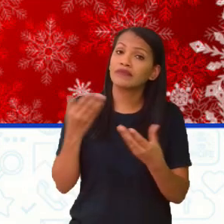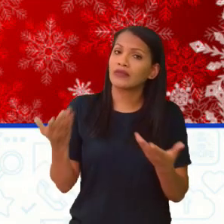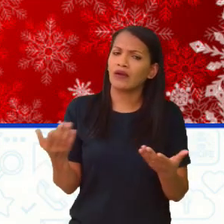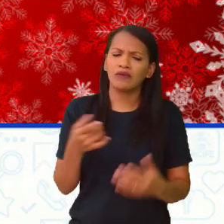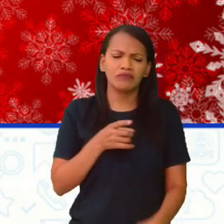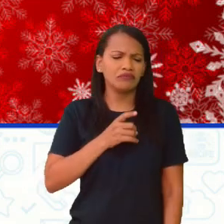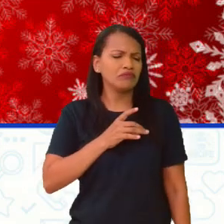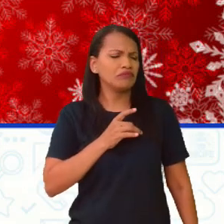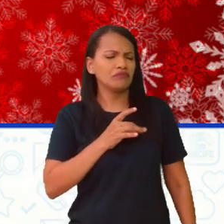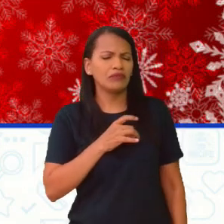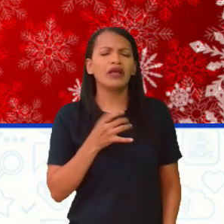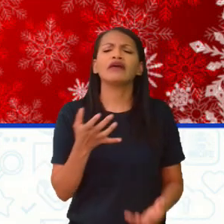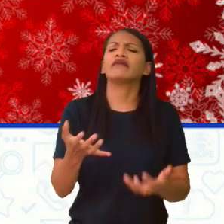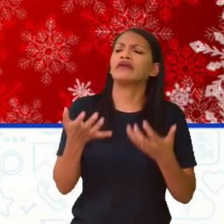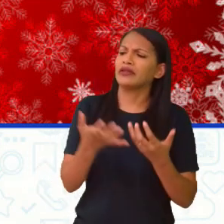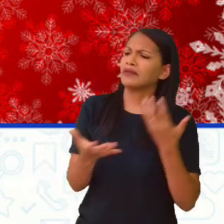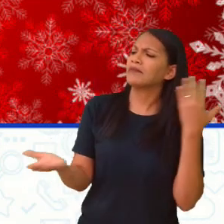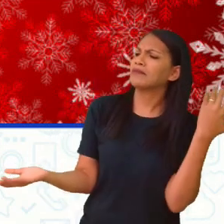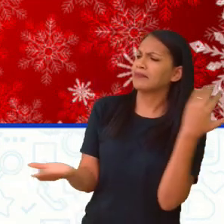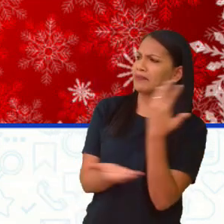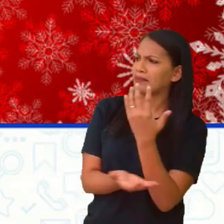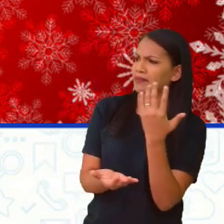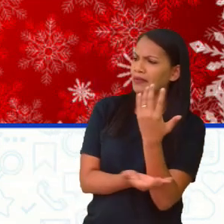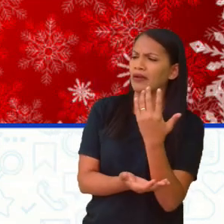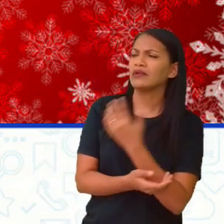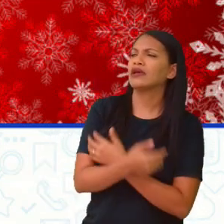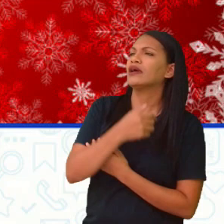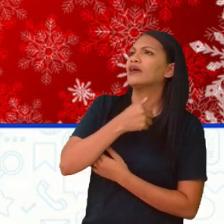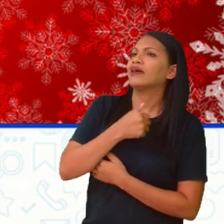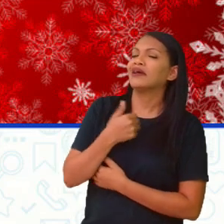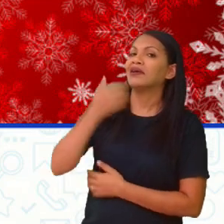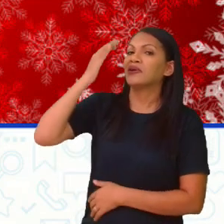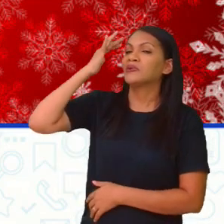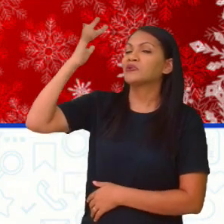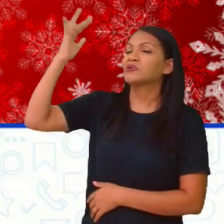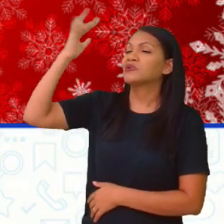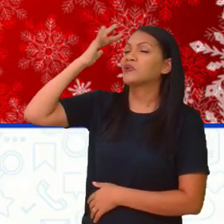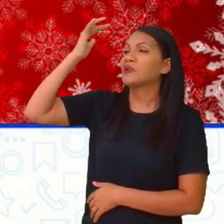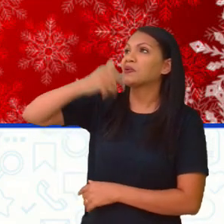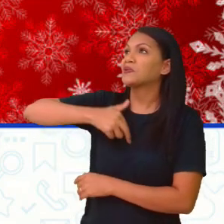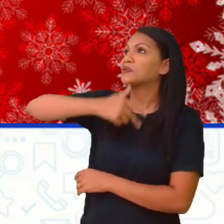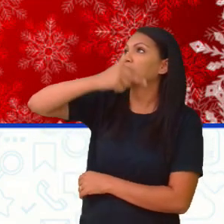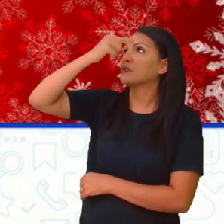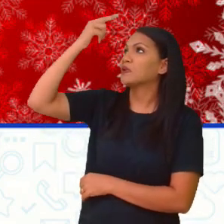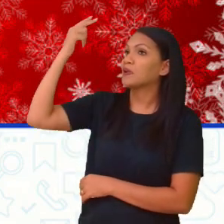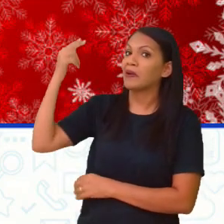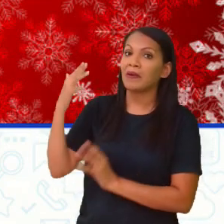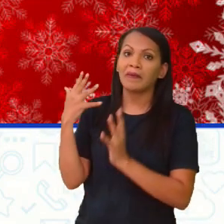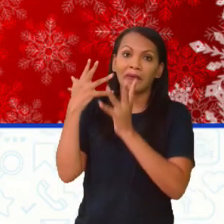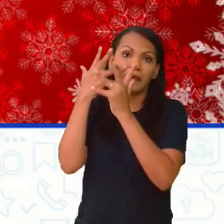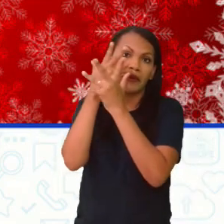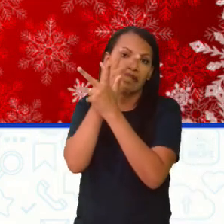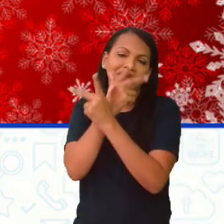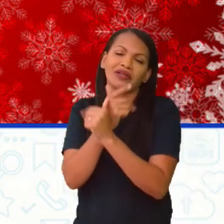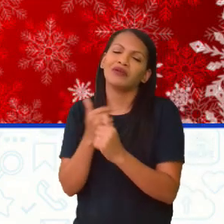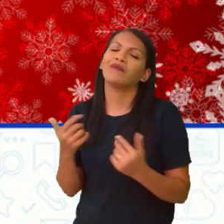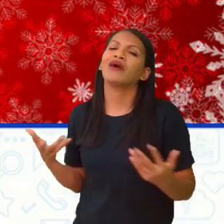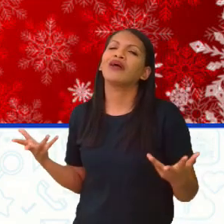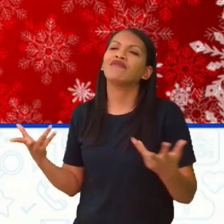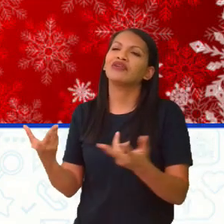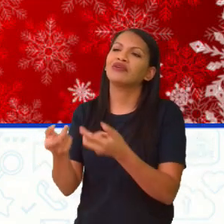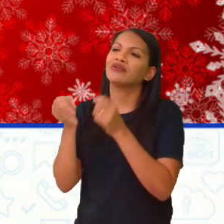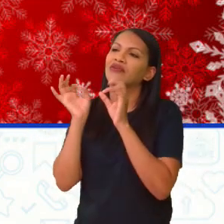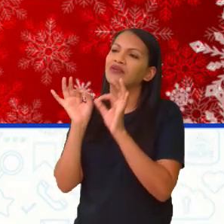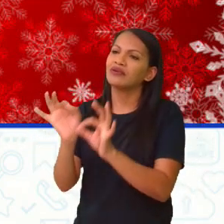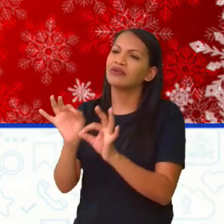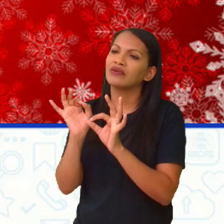temia. Queria logo ser cortada para se tornar a tão sonhada árvore de Natal. Tudo parecia bem maravilhoso, perfeito,